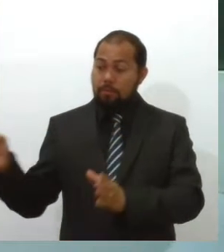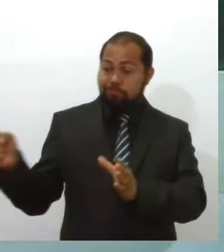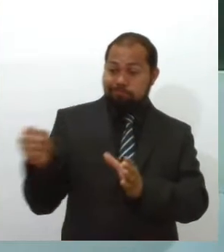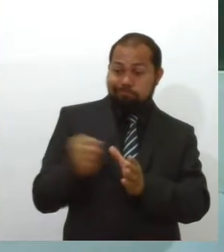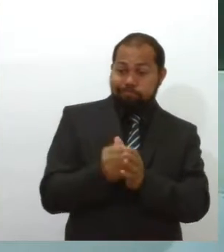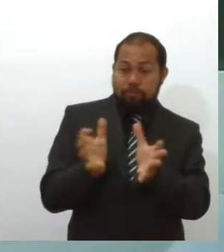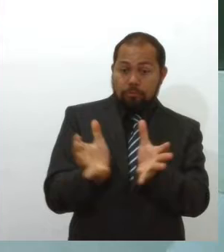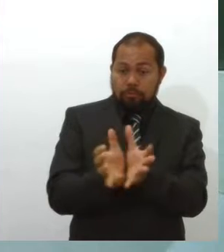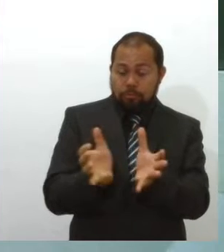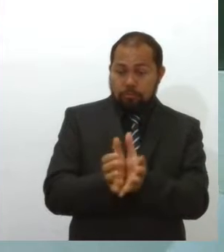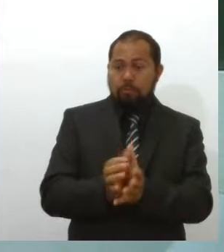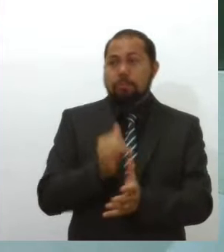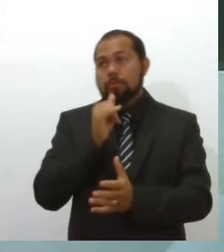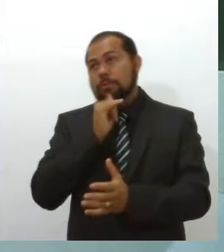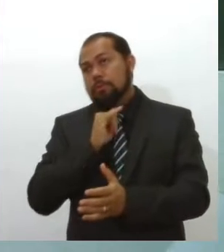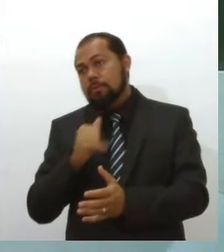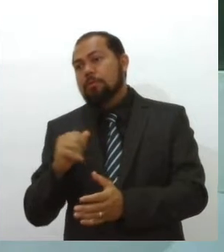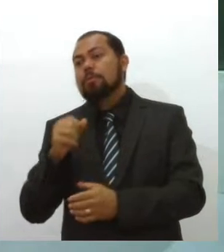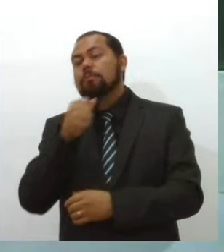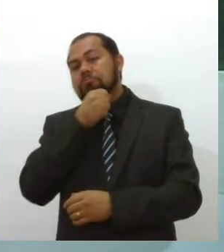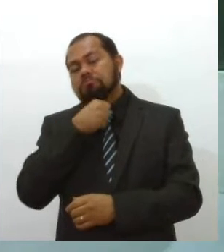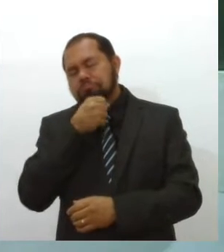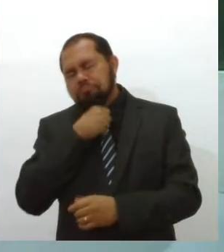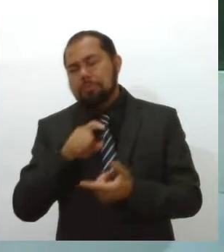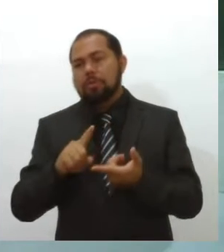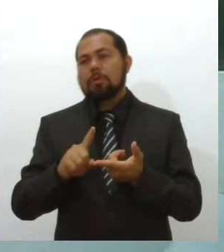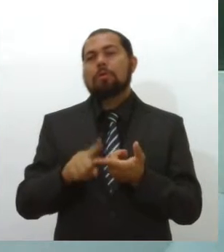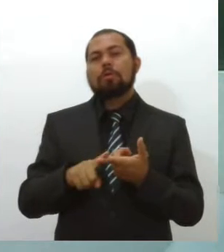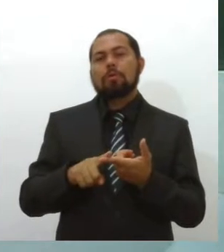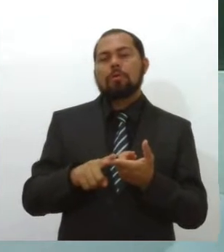né, pessoas aí imunossuprimidas.